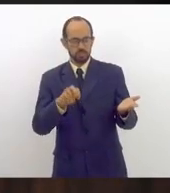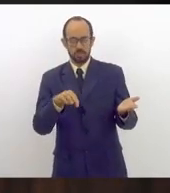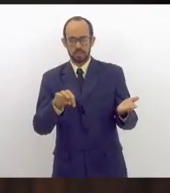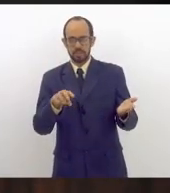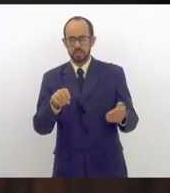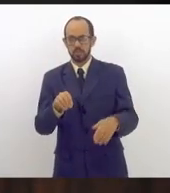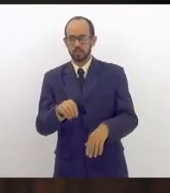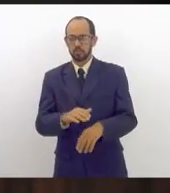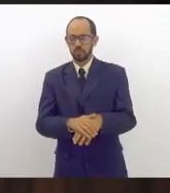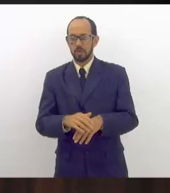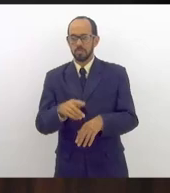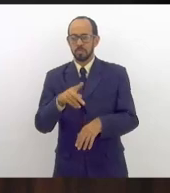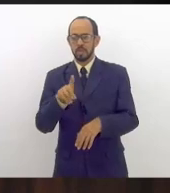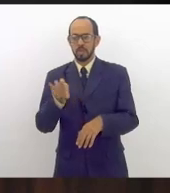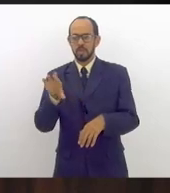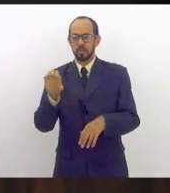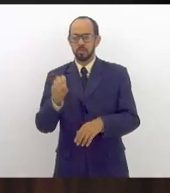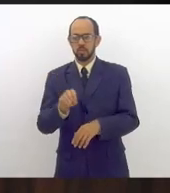Pedro Brazão.